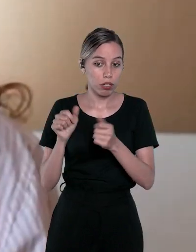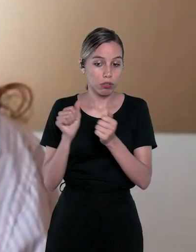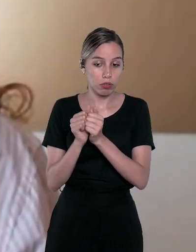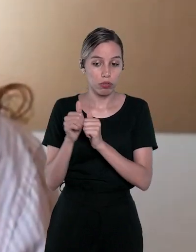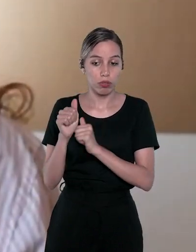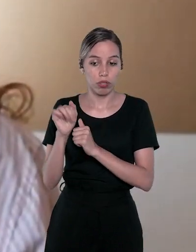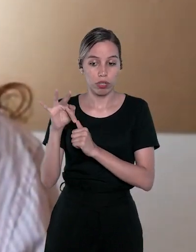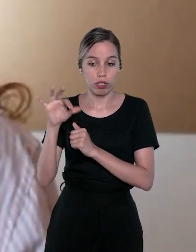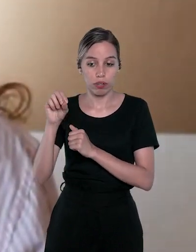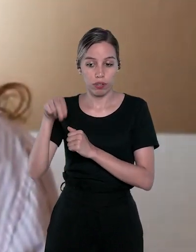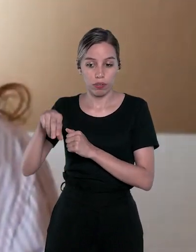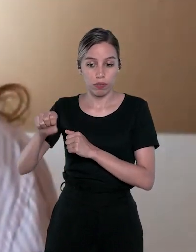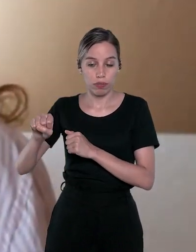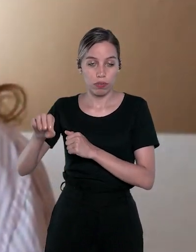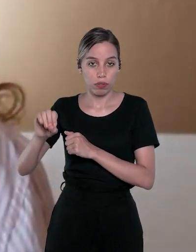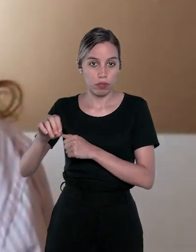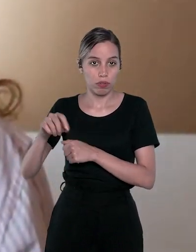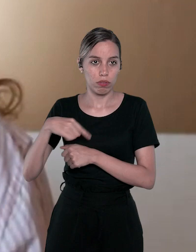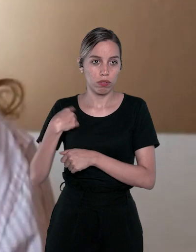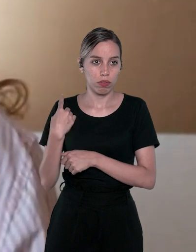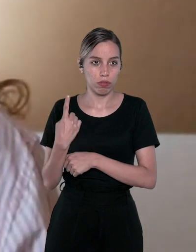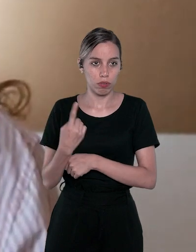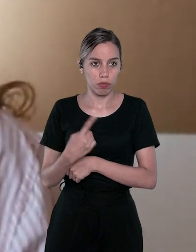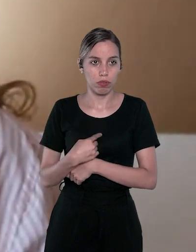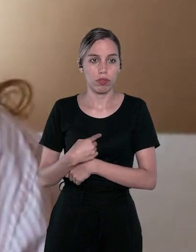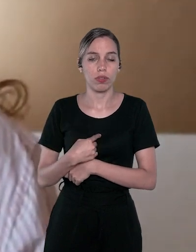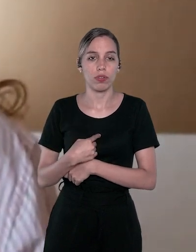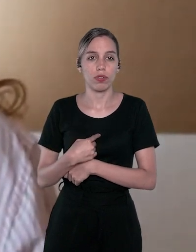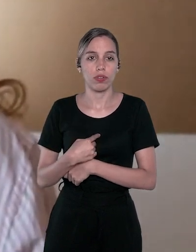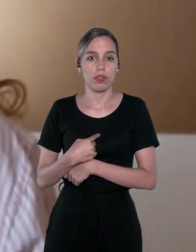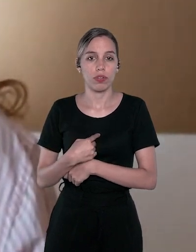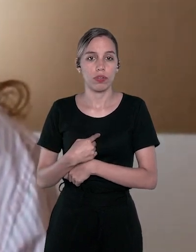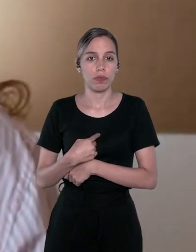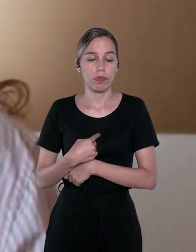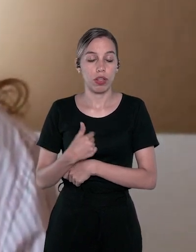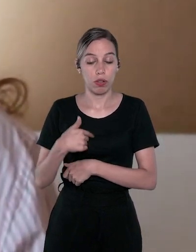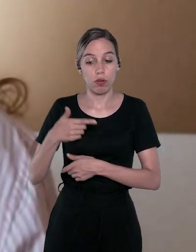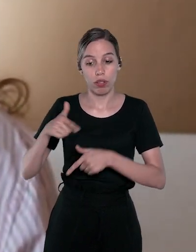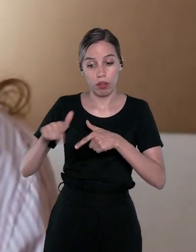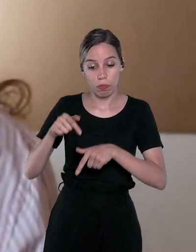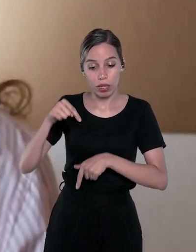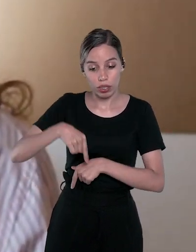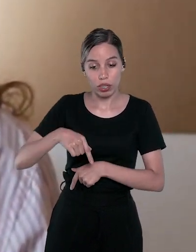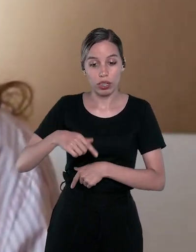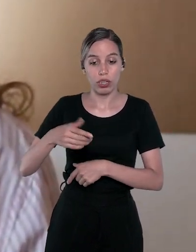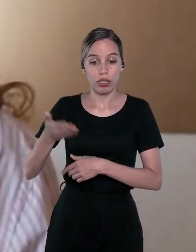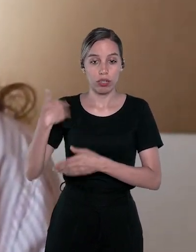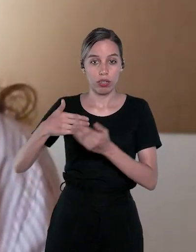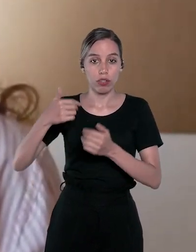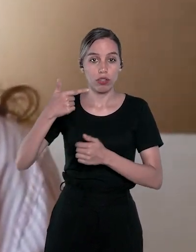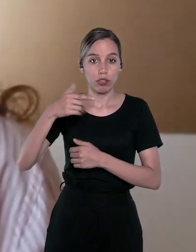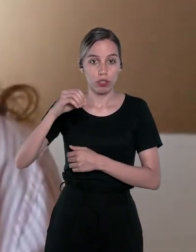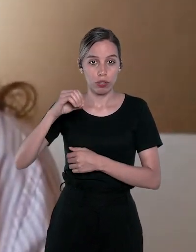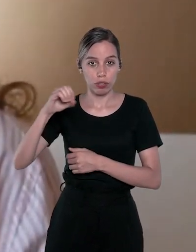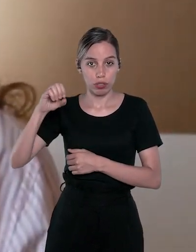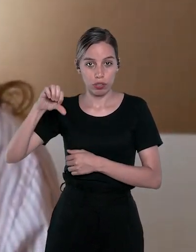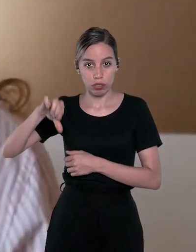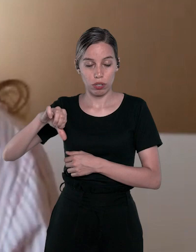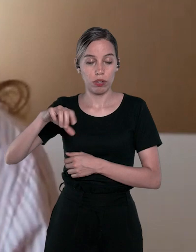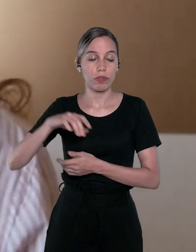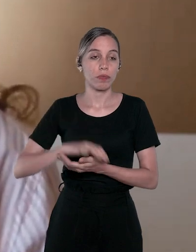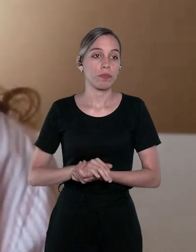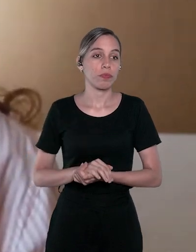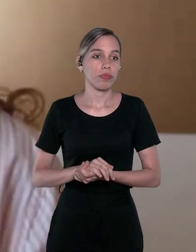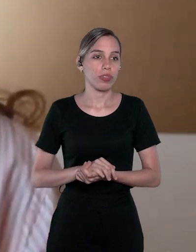no projeto. A gente, nas edições presenciais, a gente sempre aquele trabalho de formiguinha. Será que vai ter gente no evento,